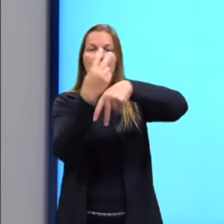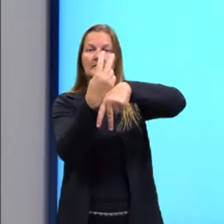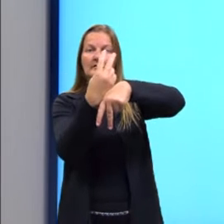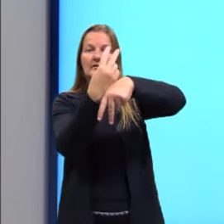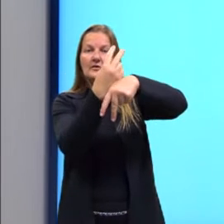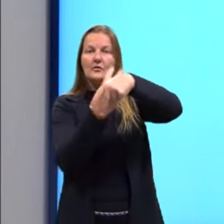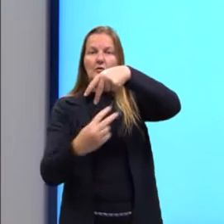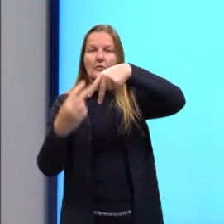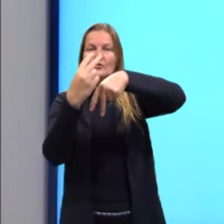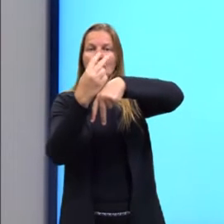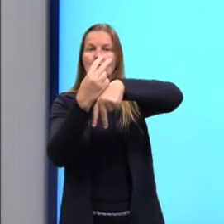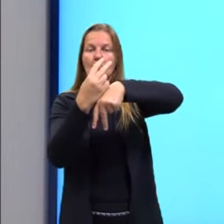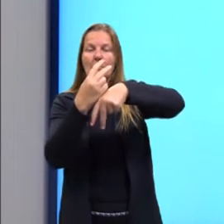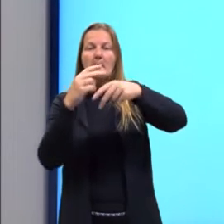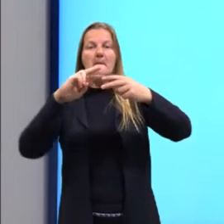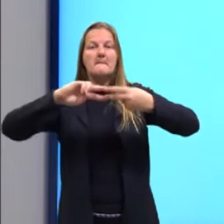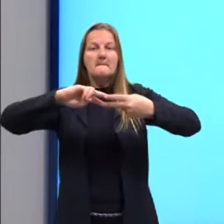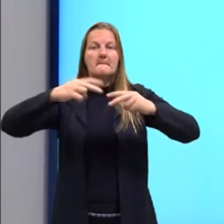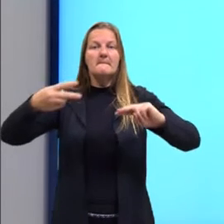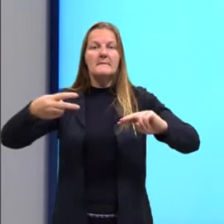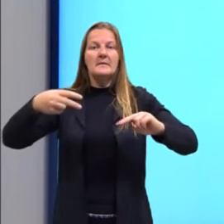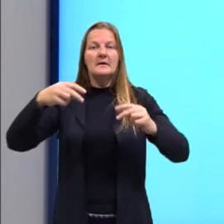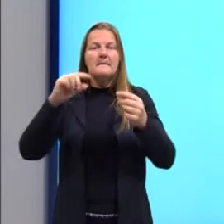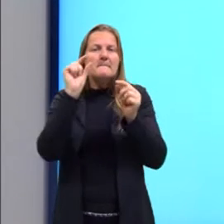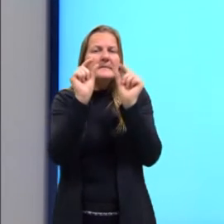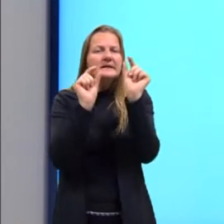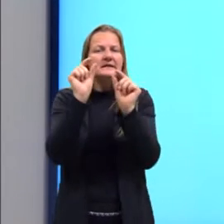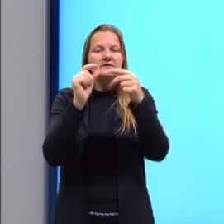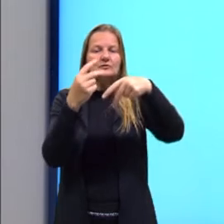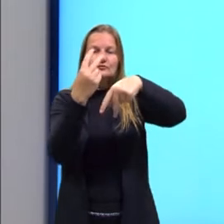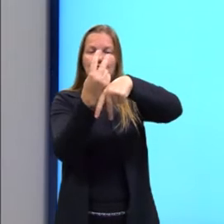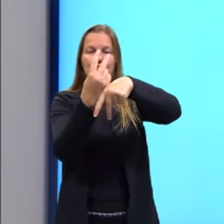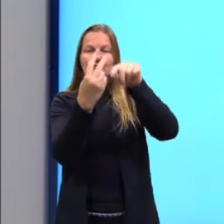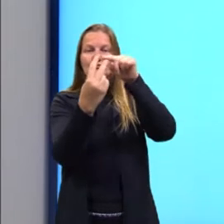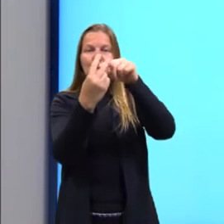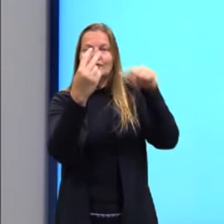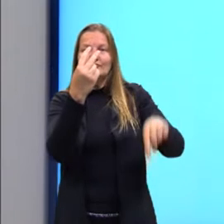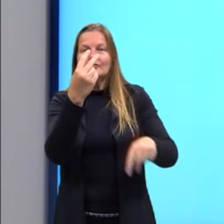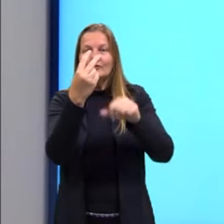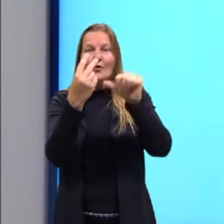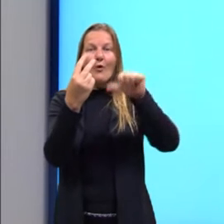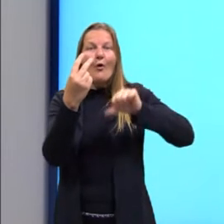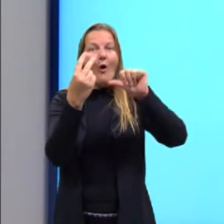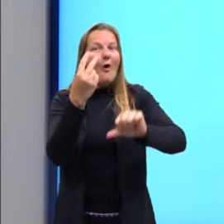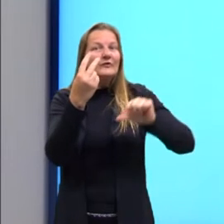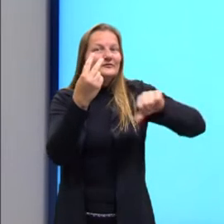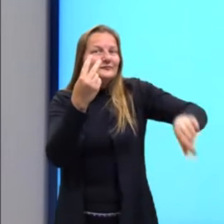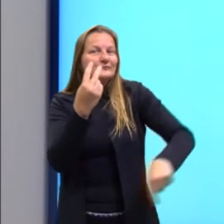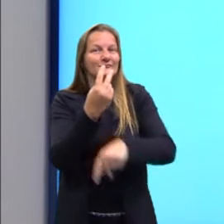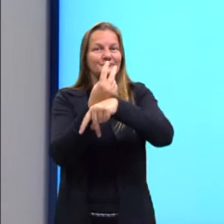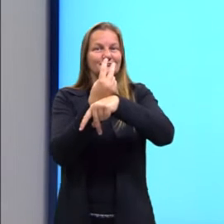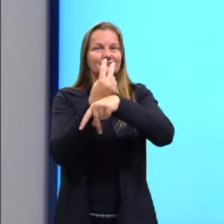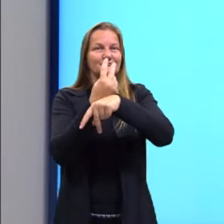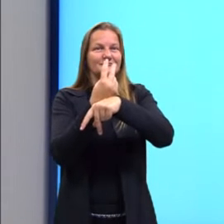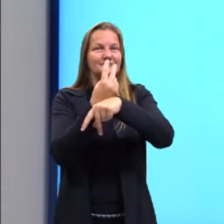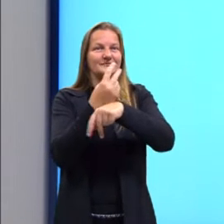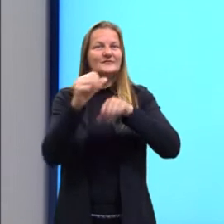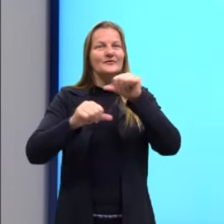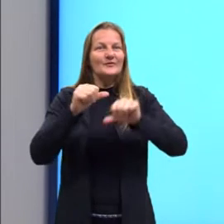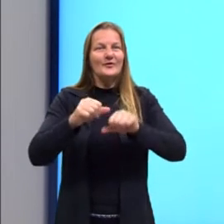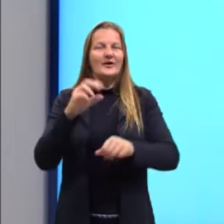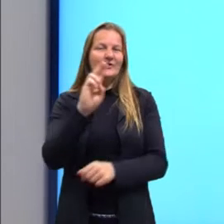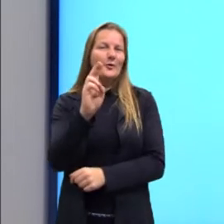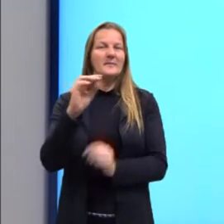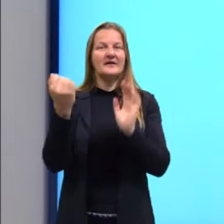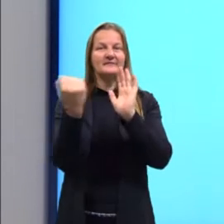né ocorre a troca de material genético de pedaços entre os os cromossomos homólogos trocam pedacinhos entre